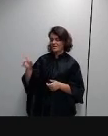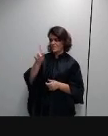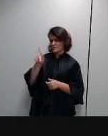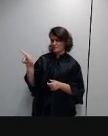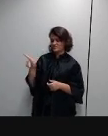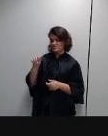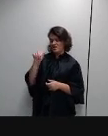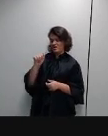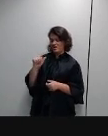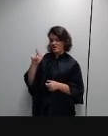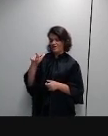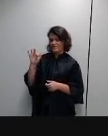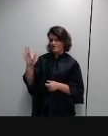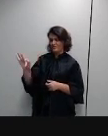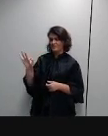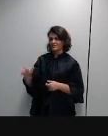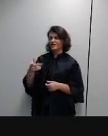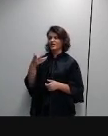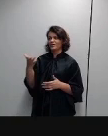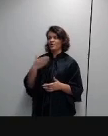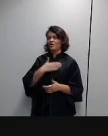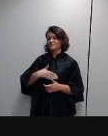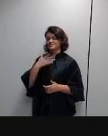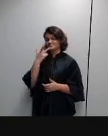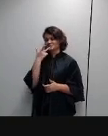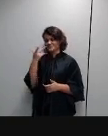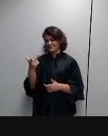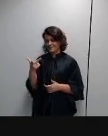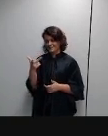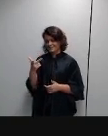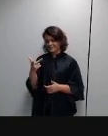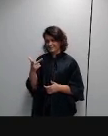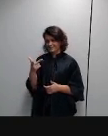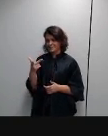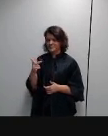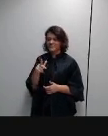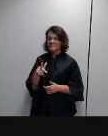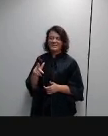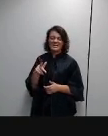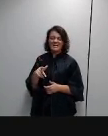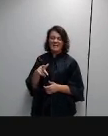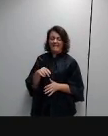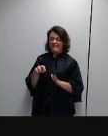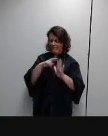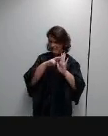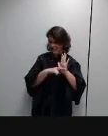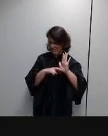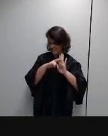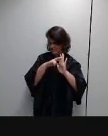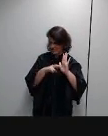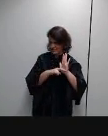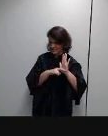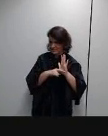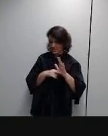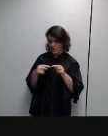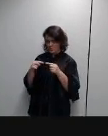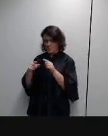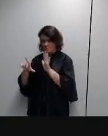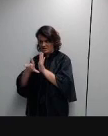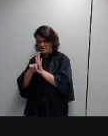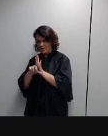ele gosta de dizer isso e por exemplo nenhuma regra seja legal ou seja